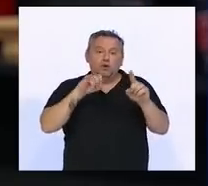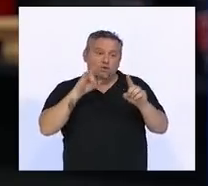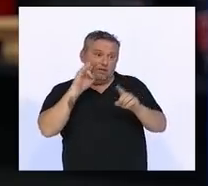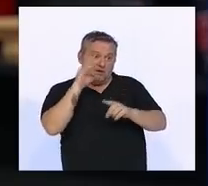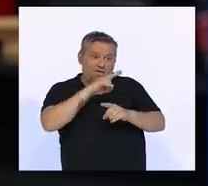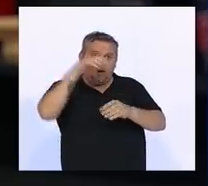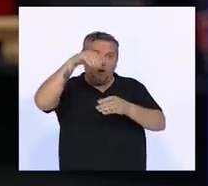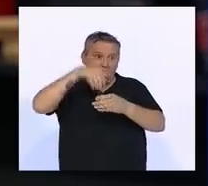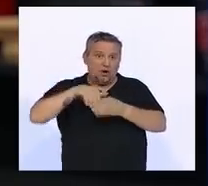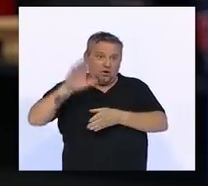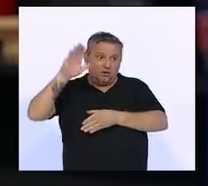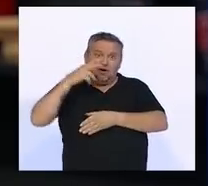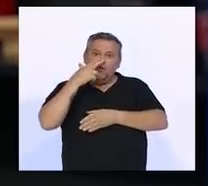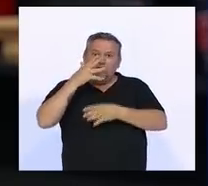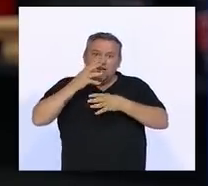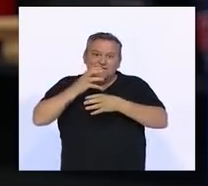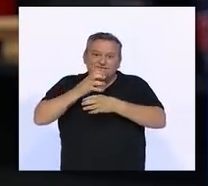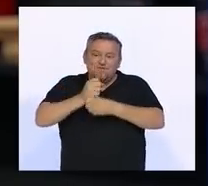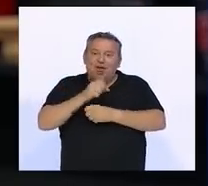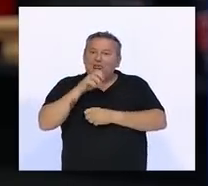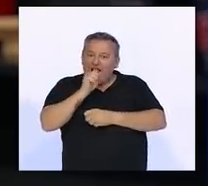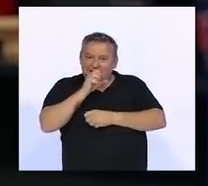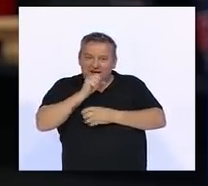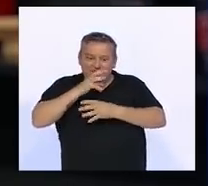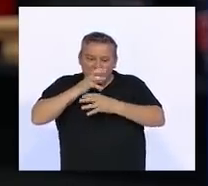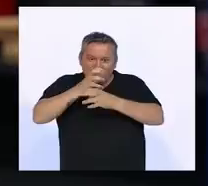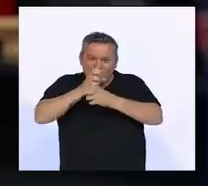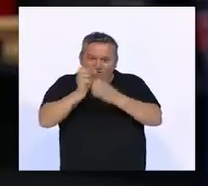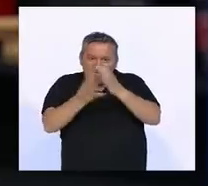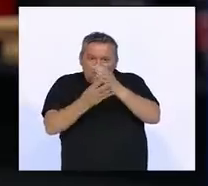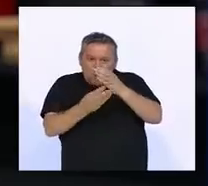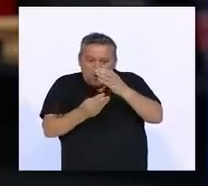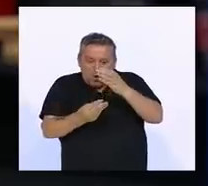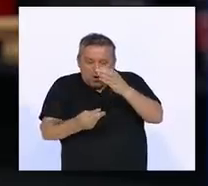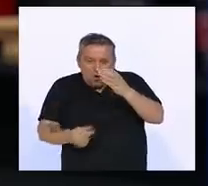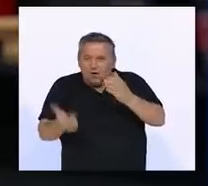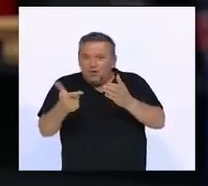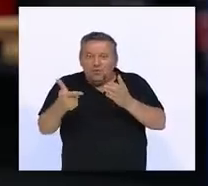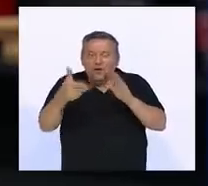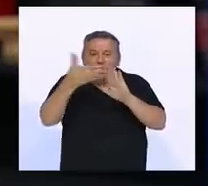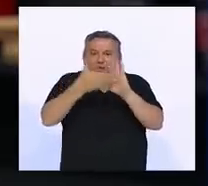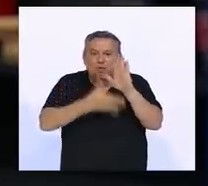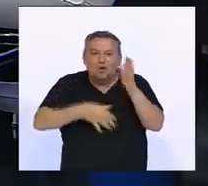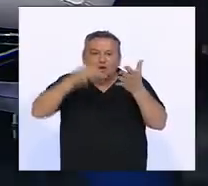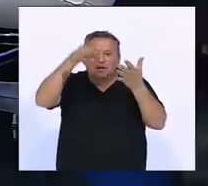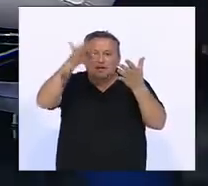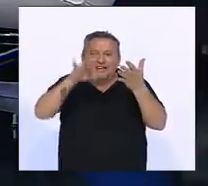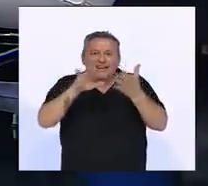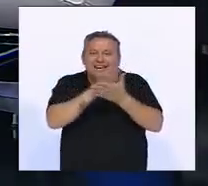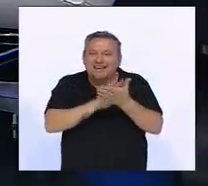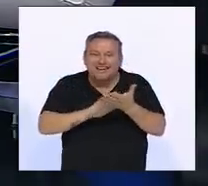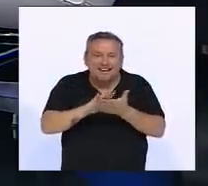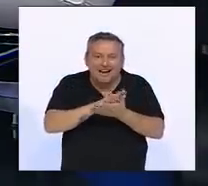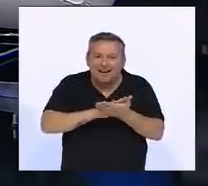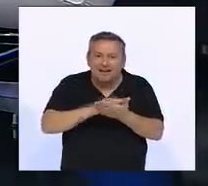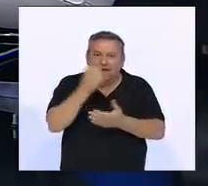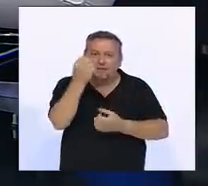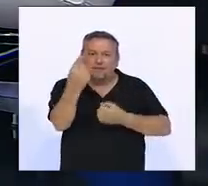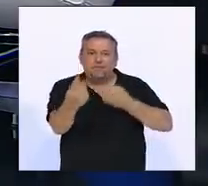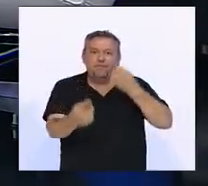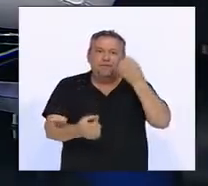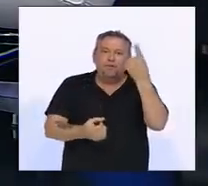e apertar como se fosse um suco de laranja, assim, o caldo, ninguém tem proposta detalhada como o Ciro Gomes tem. Algumas